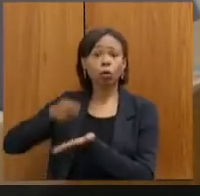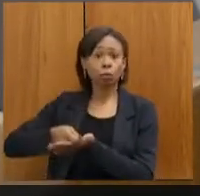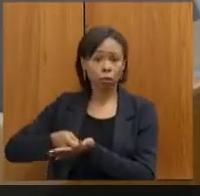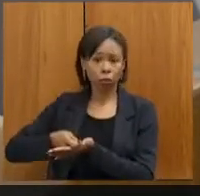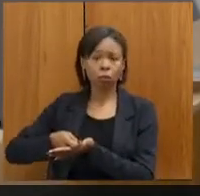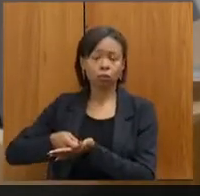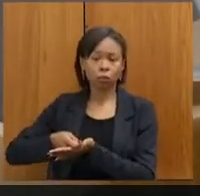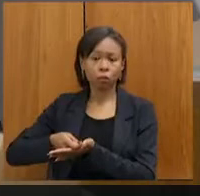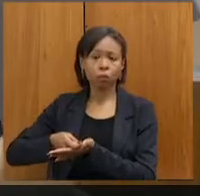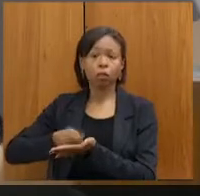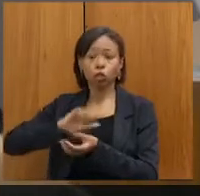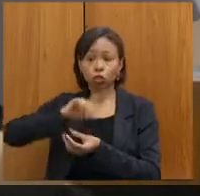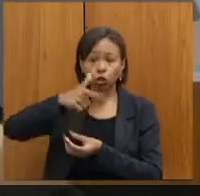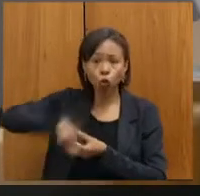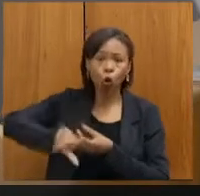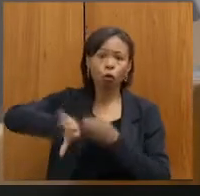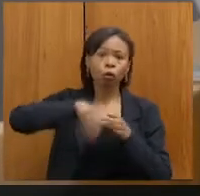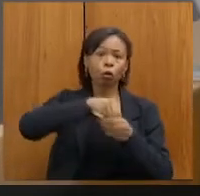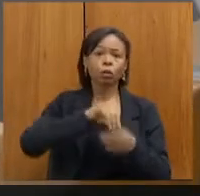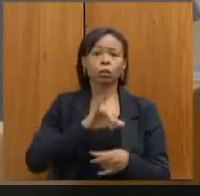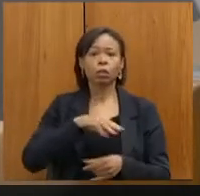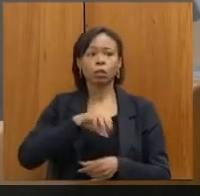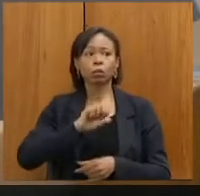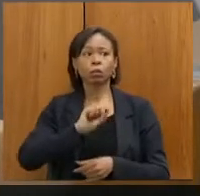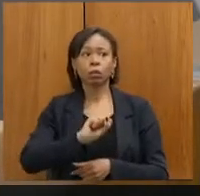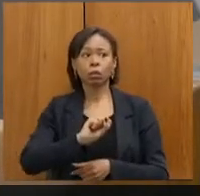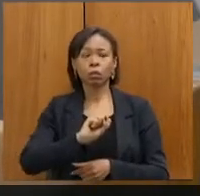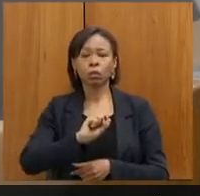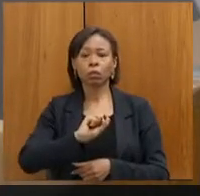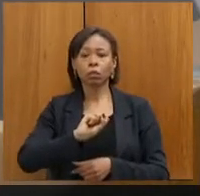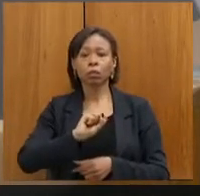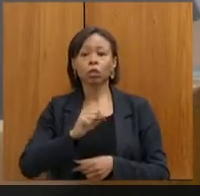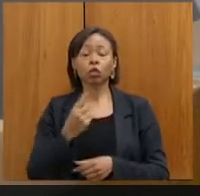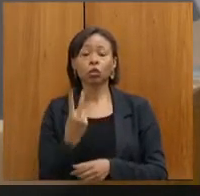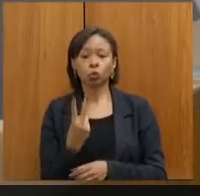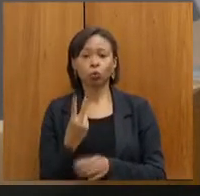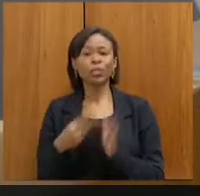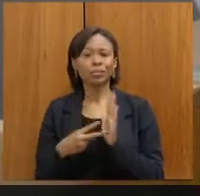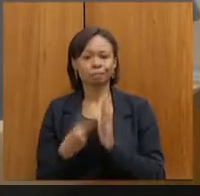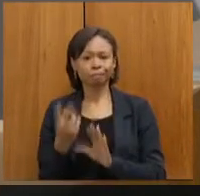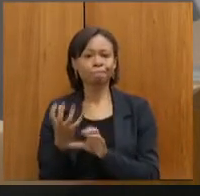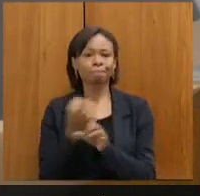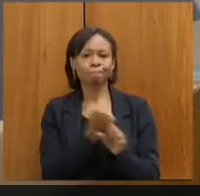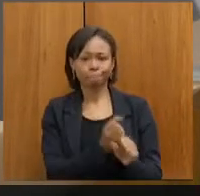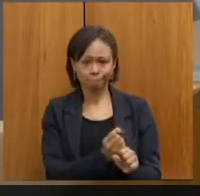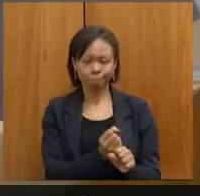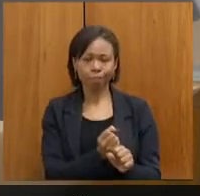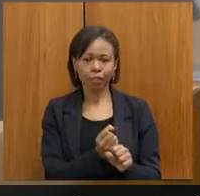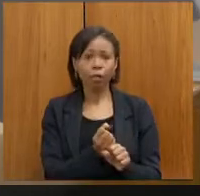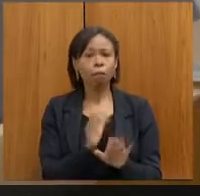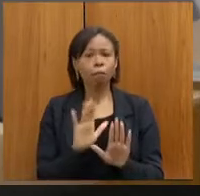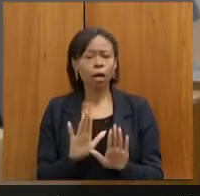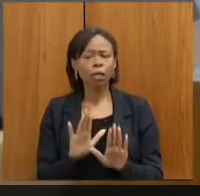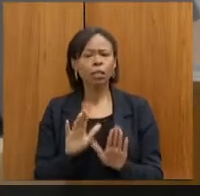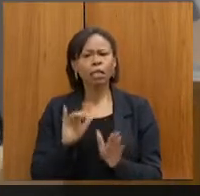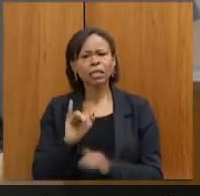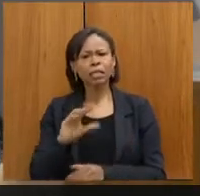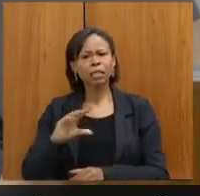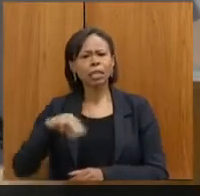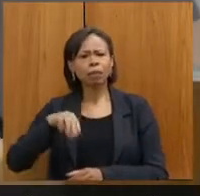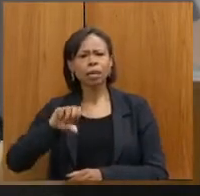sobre e cms não considerando que cms é um tributo devido não cumulativo o que o governo